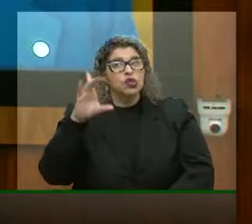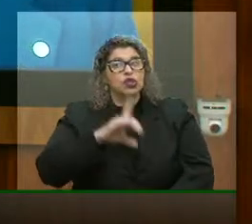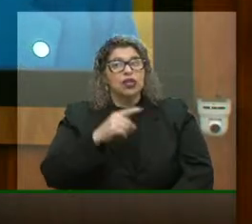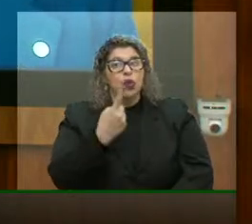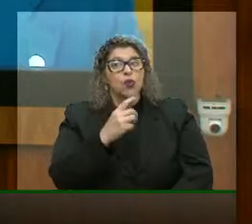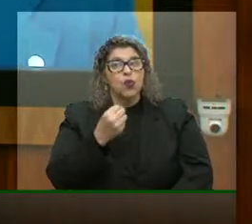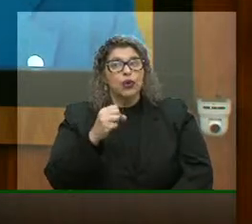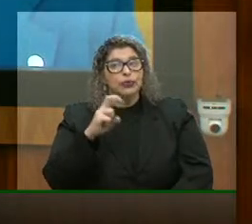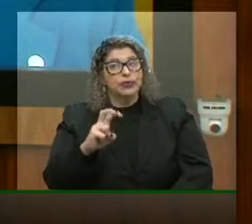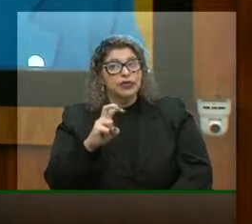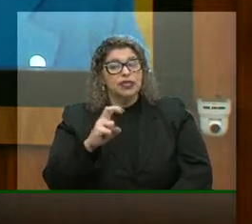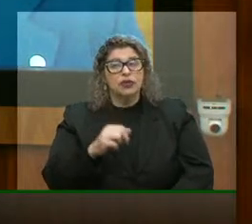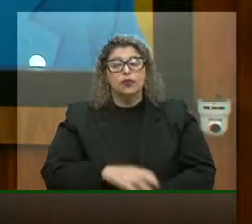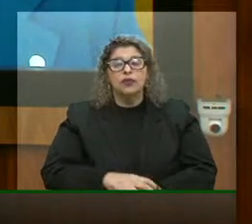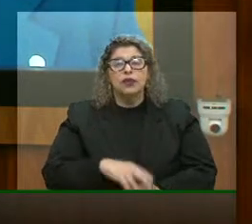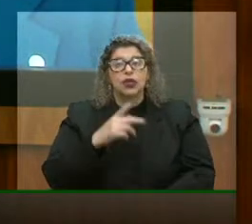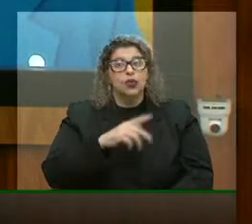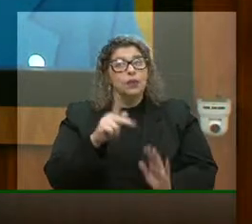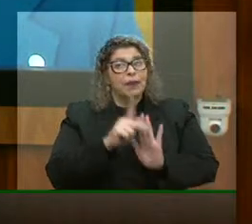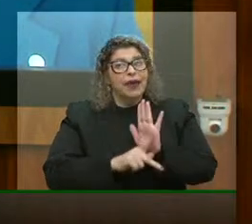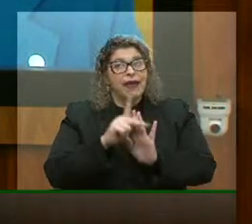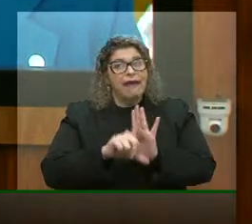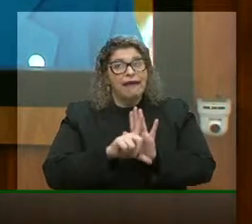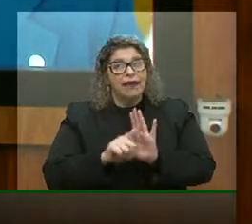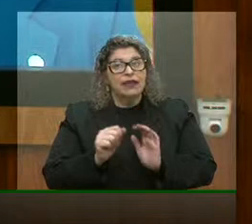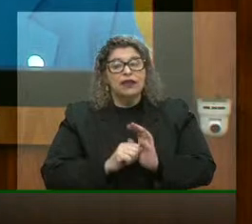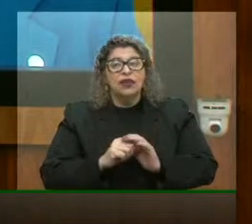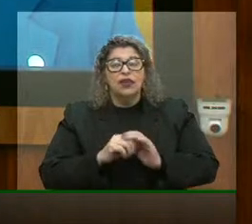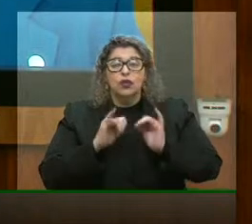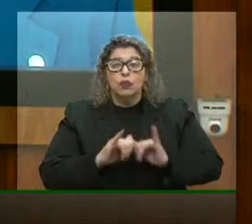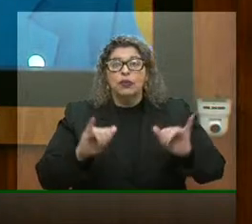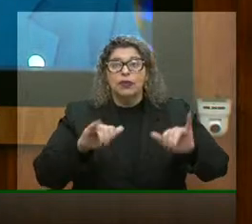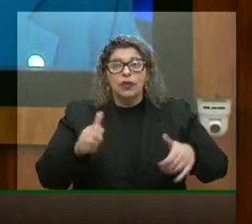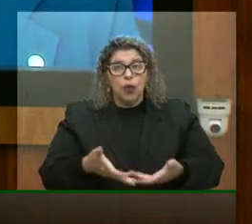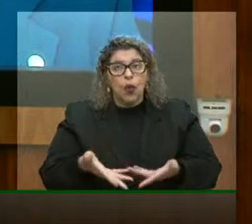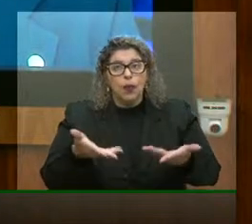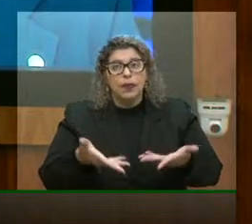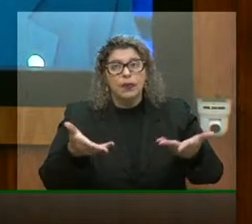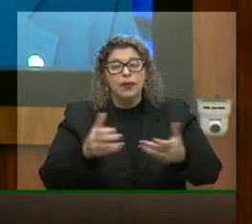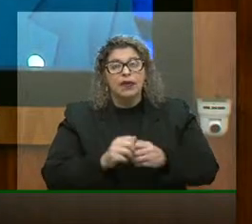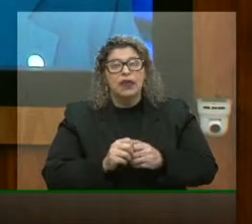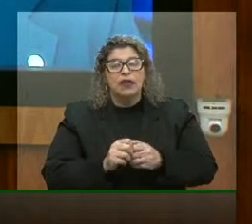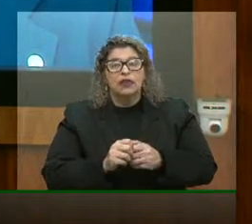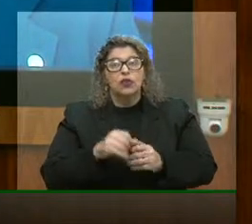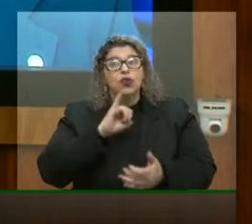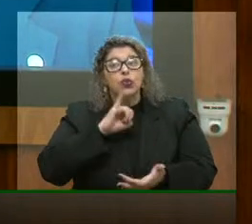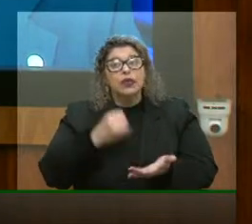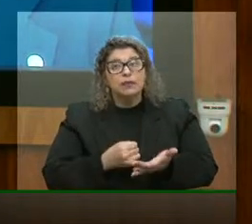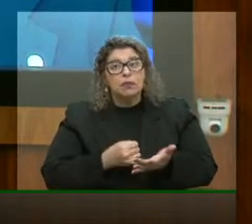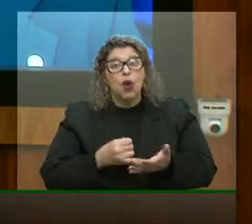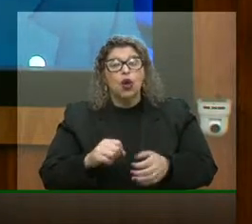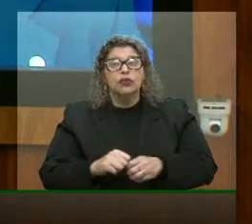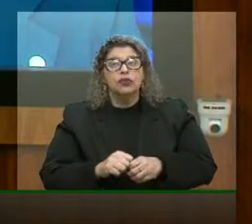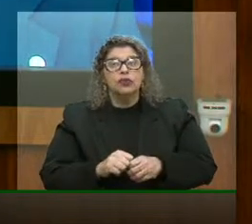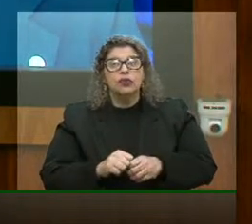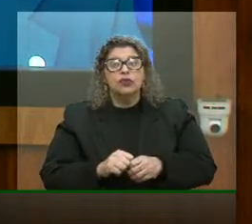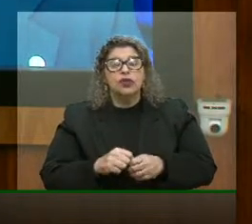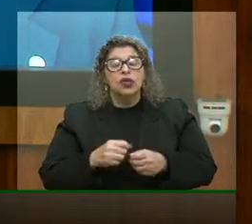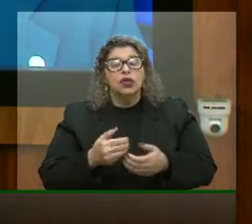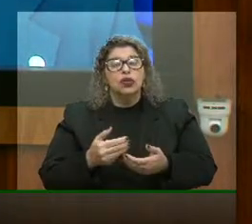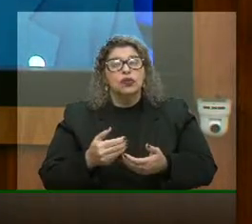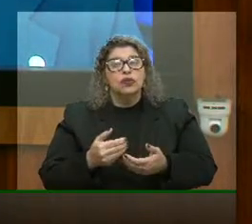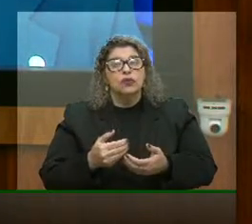PL 185-2020, de autoria do Poder Executivo, que institui o Programa de Estímulo à Conformidade Tributária nos